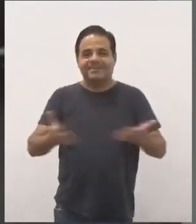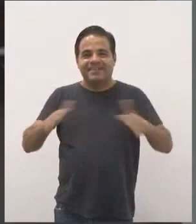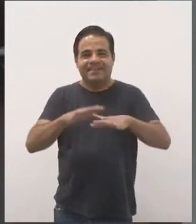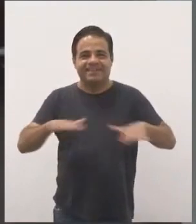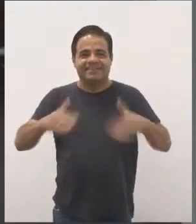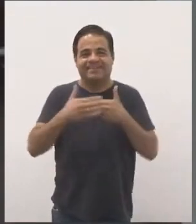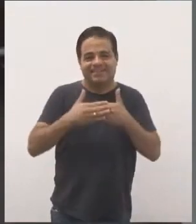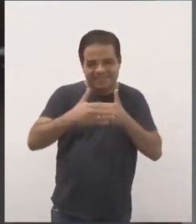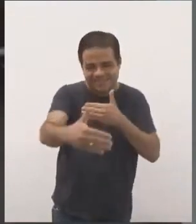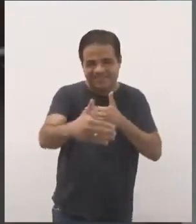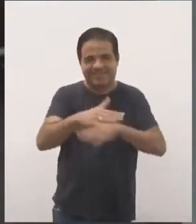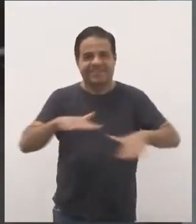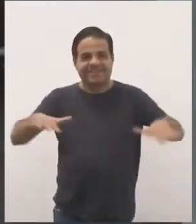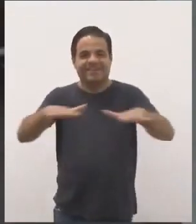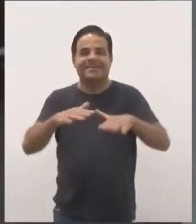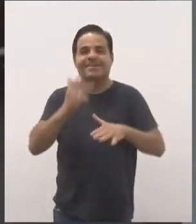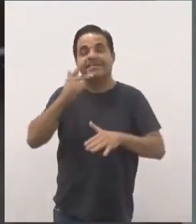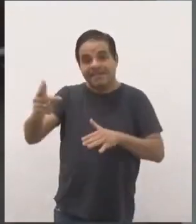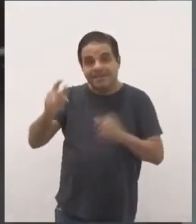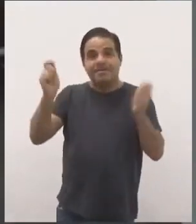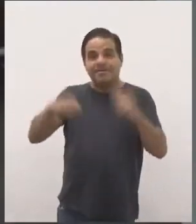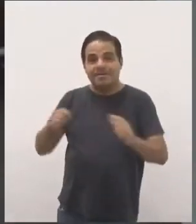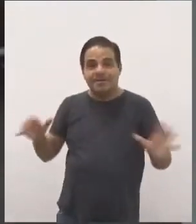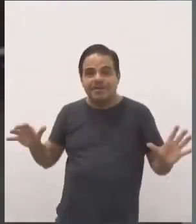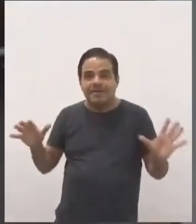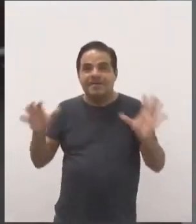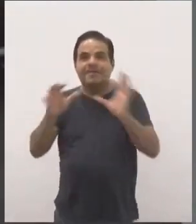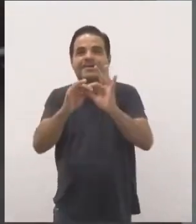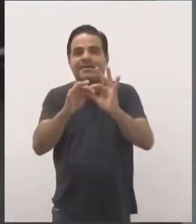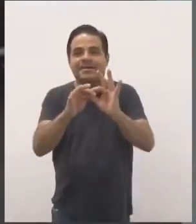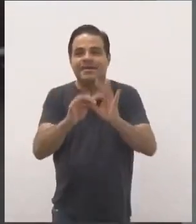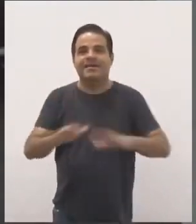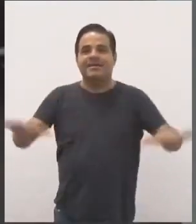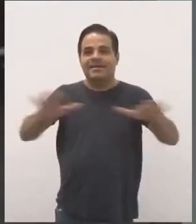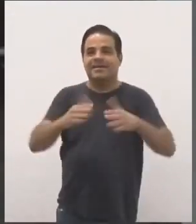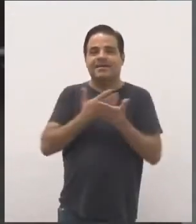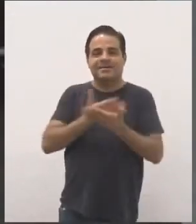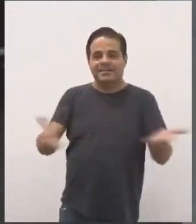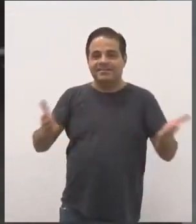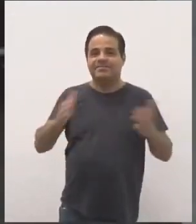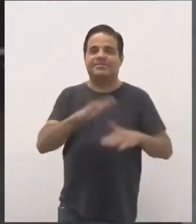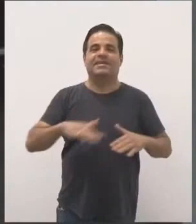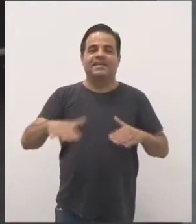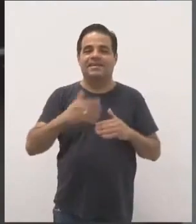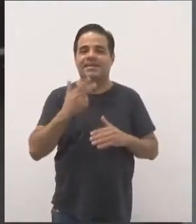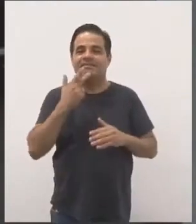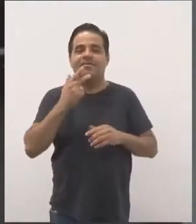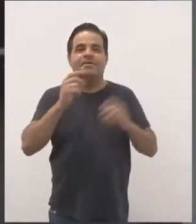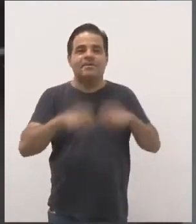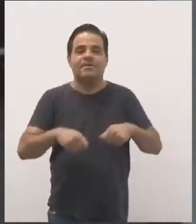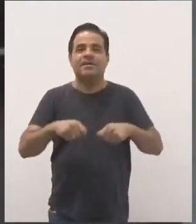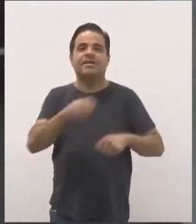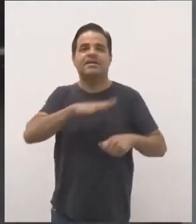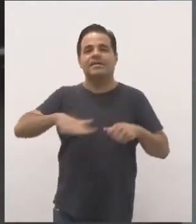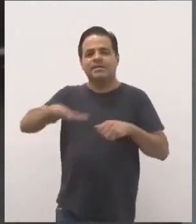sociais, né, que pode ser uma aliada nas nossas ações. Então, a gente vai estimular que as redes sociais elas sejam